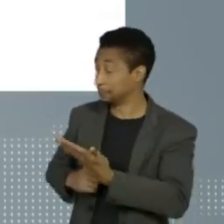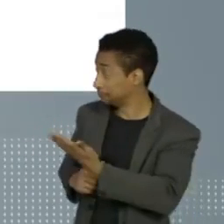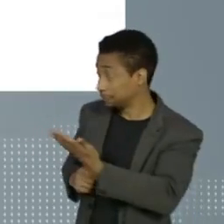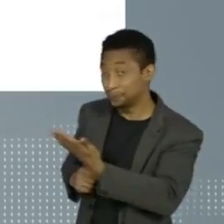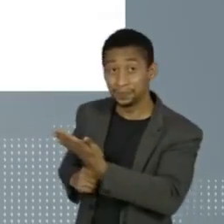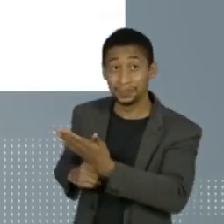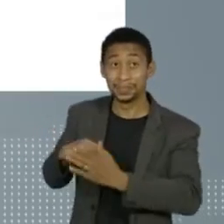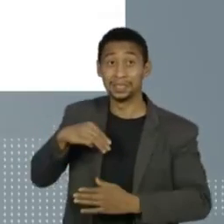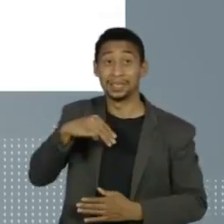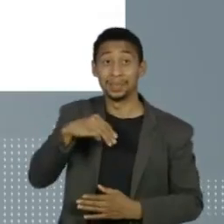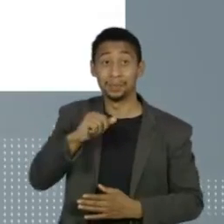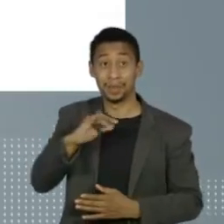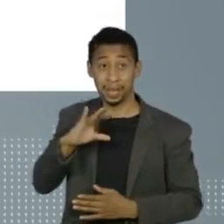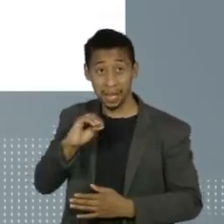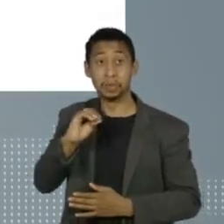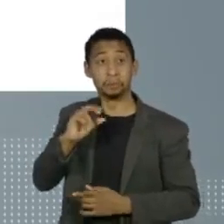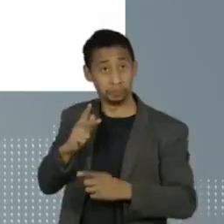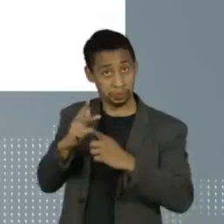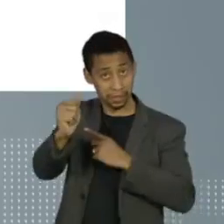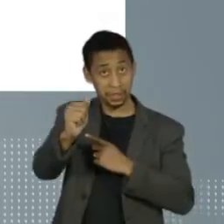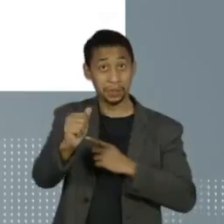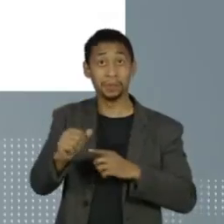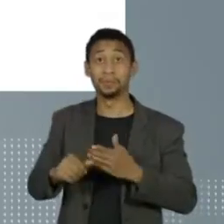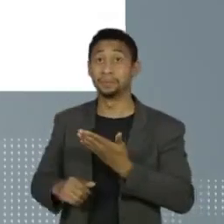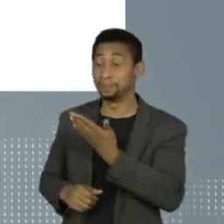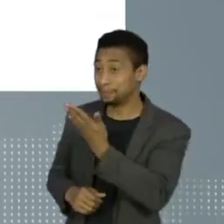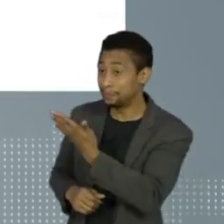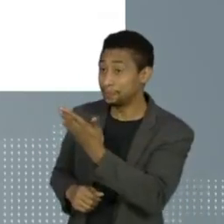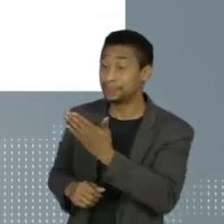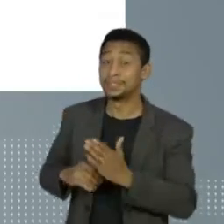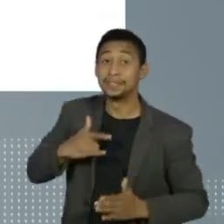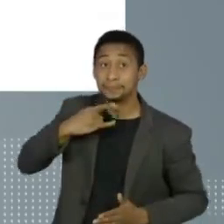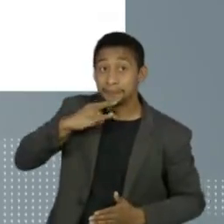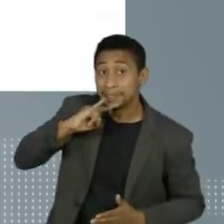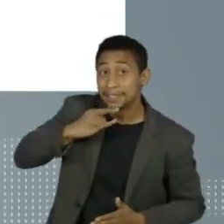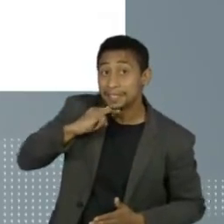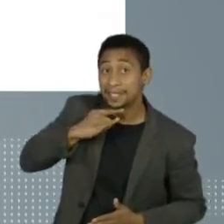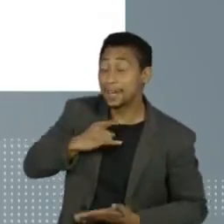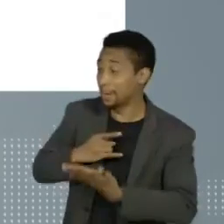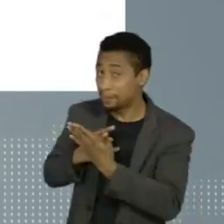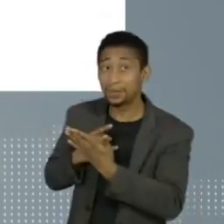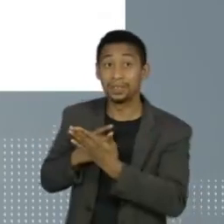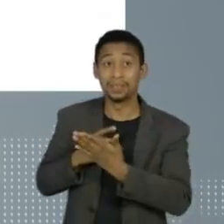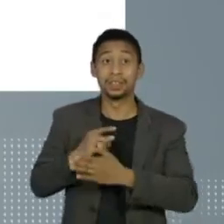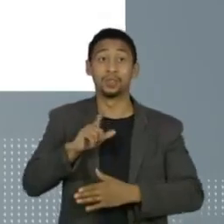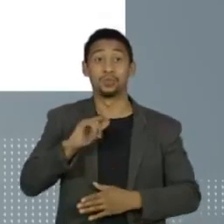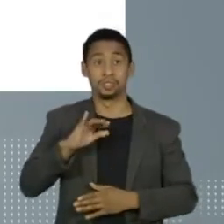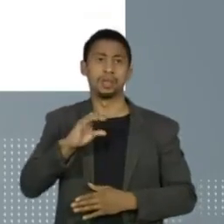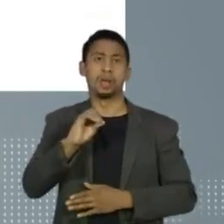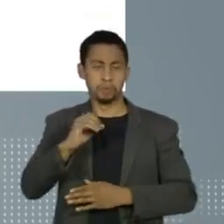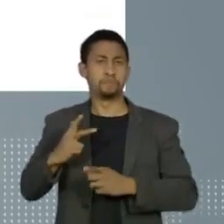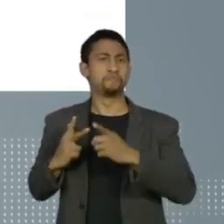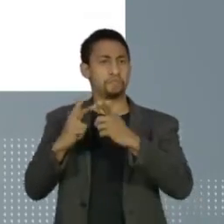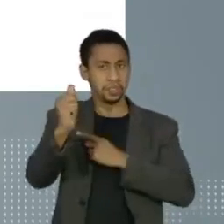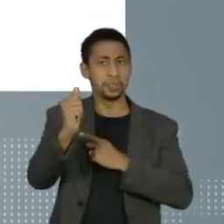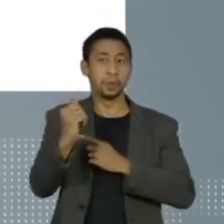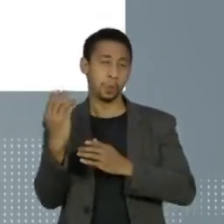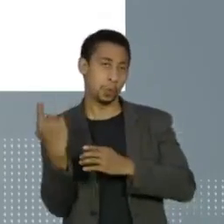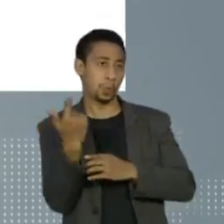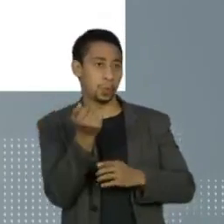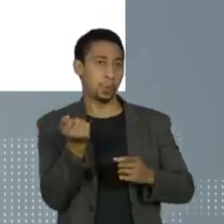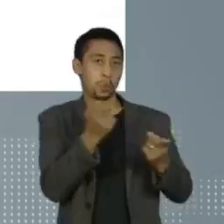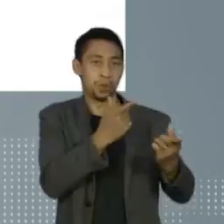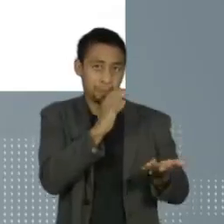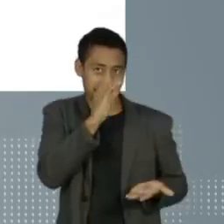bater muliro Félix do podemos Luciano Almeida do den venceu a eleição em Piracicaba contra barjas Negre do PSDB